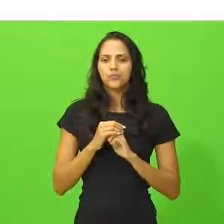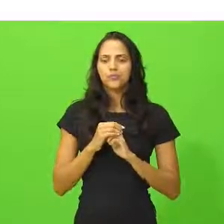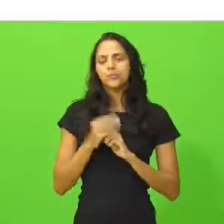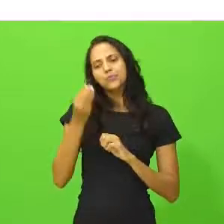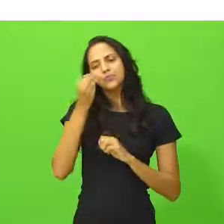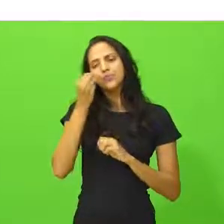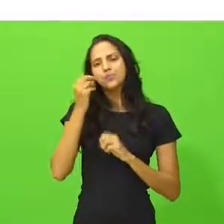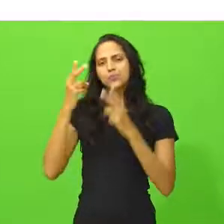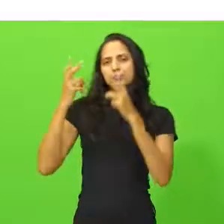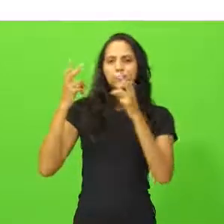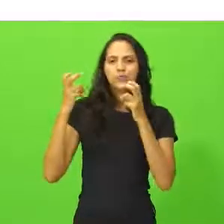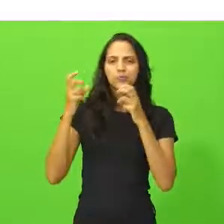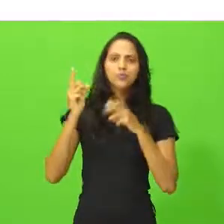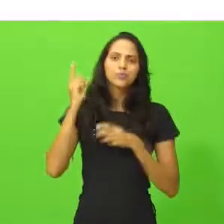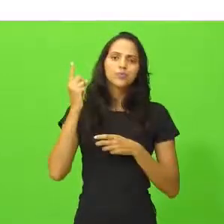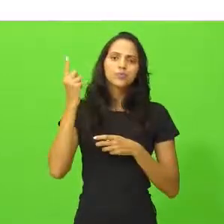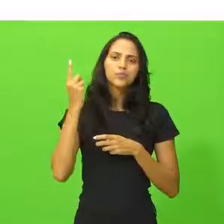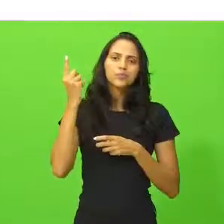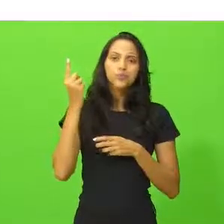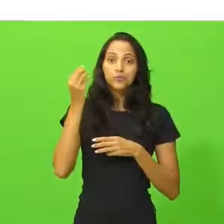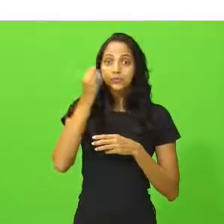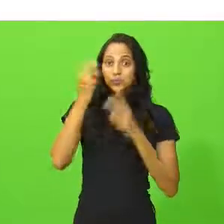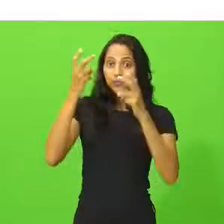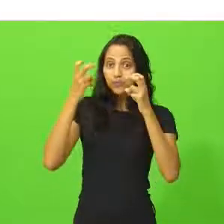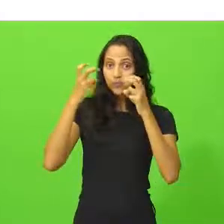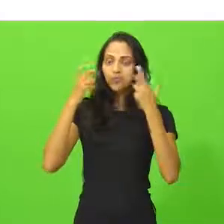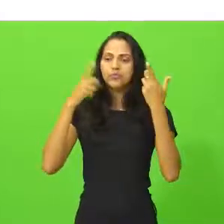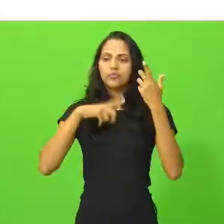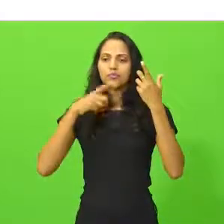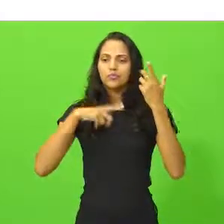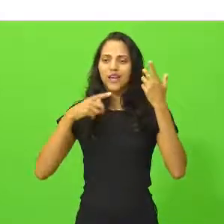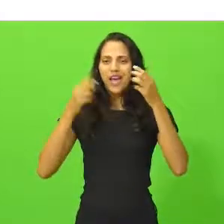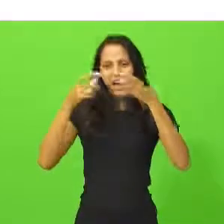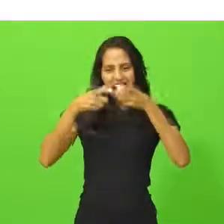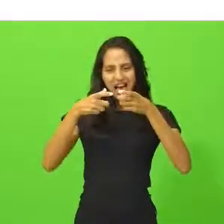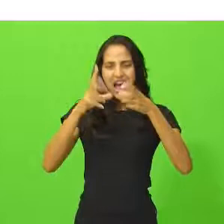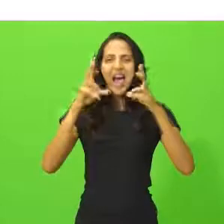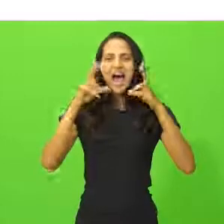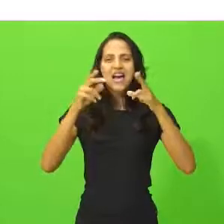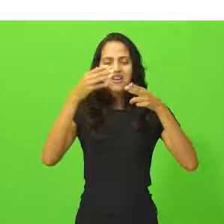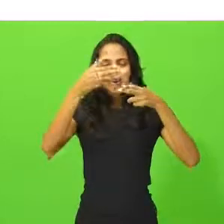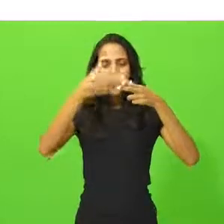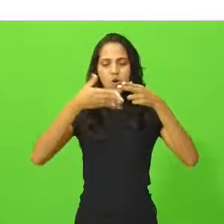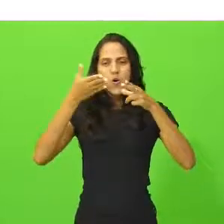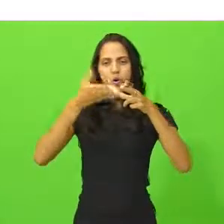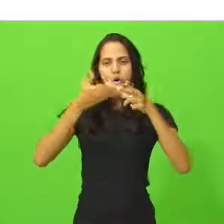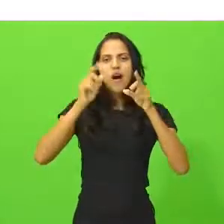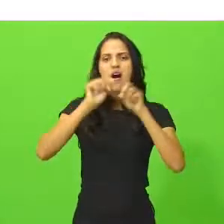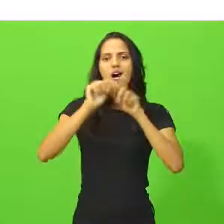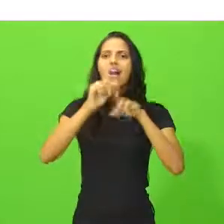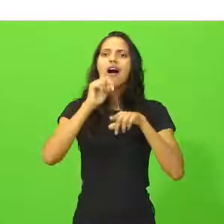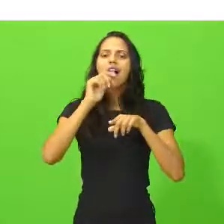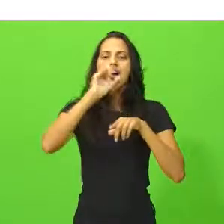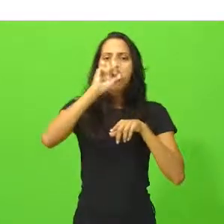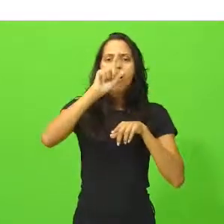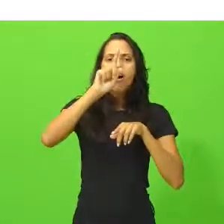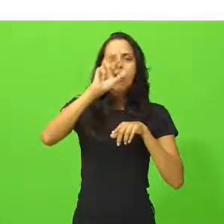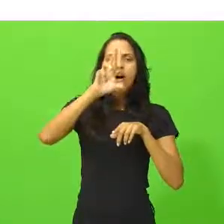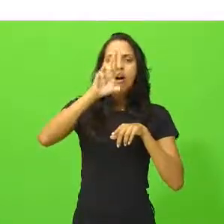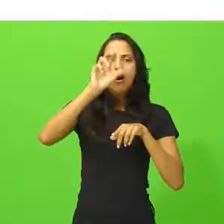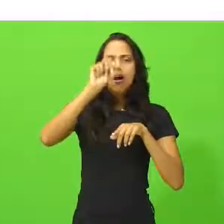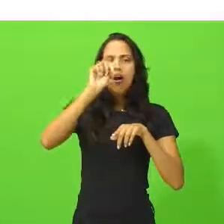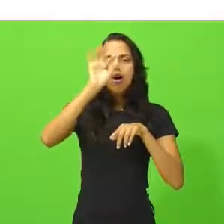próxima cartela. E aí nós temos um gráfico em forma de pizza que mostra a distribuição da